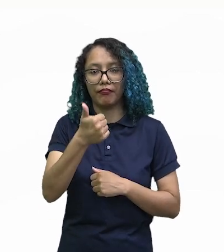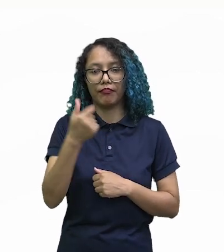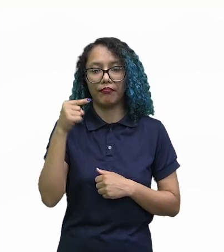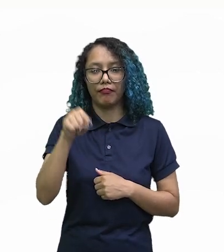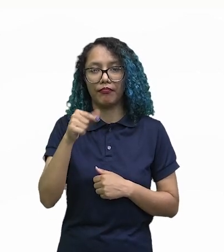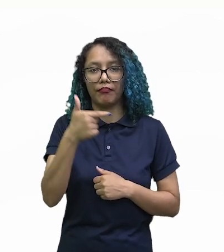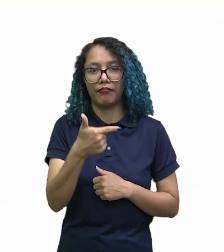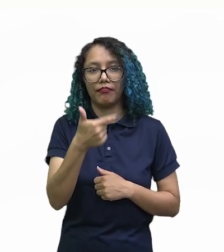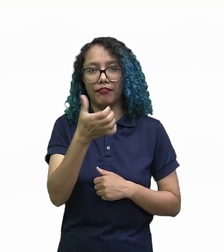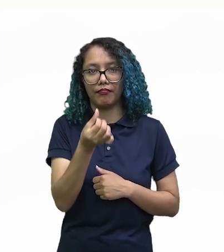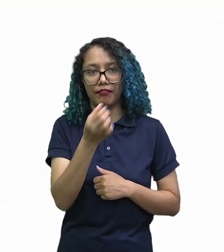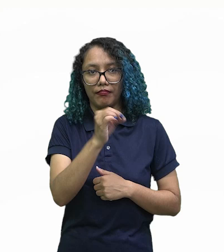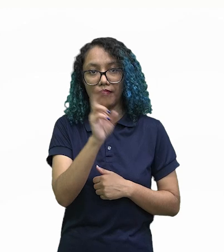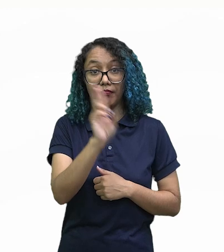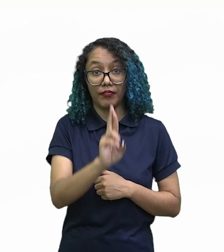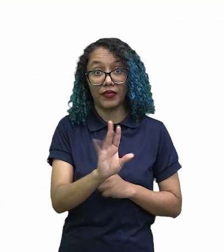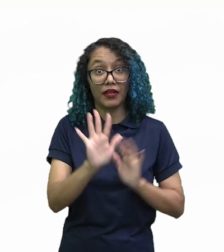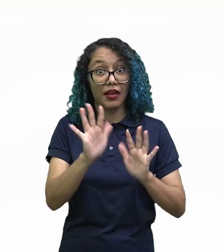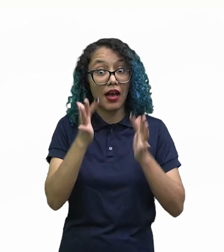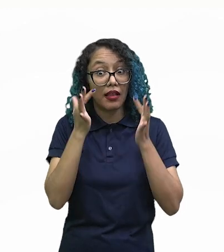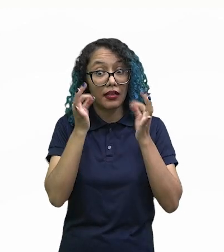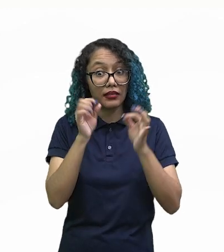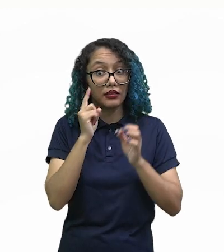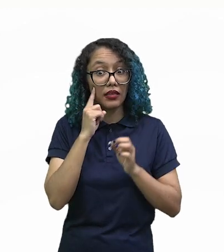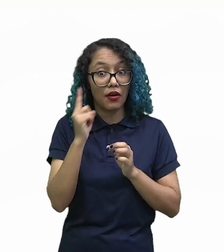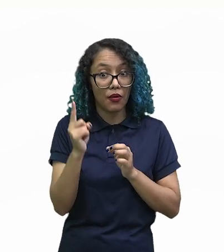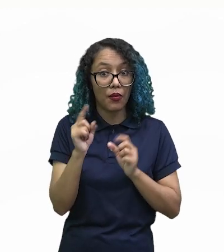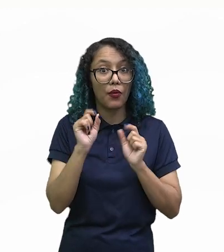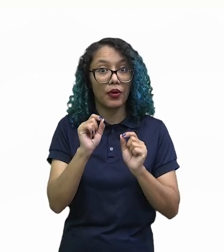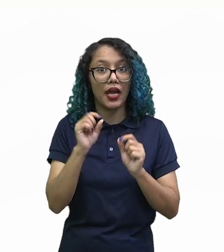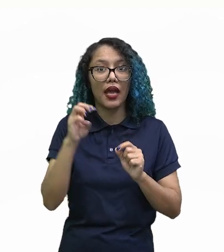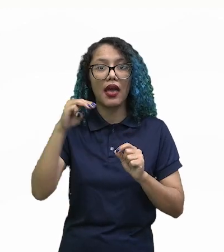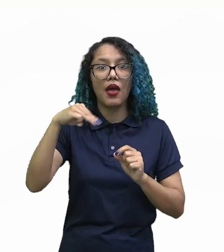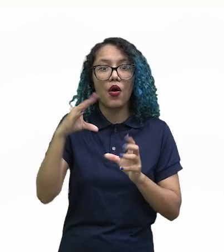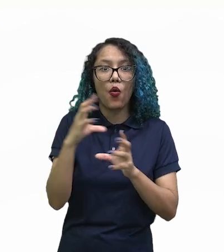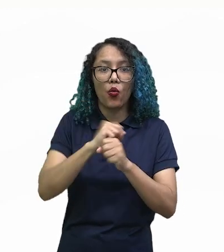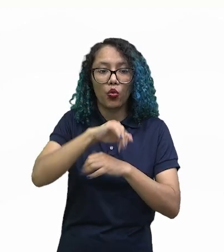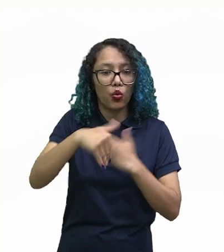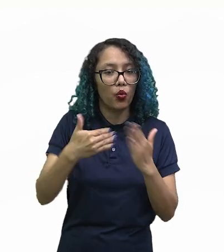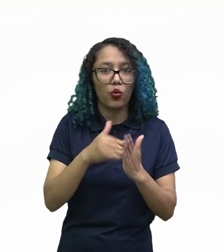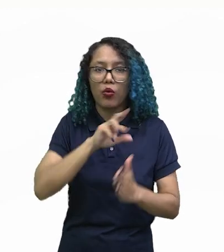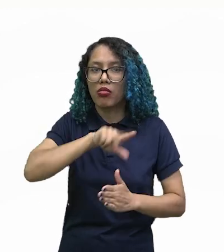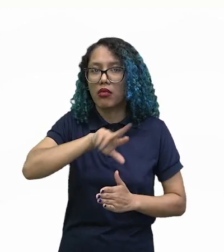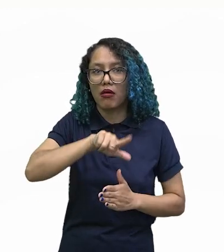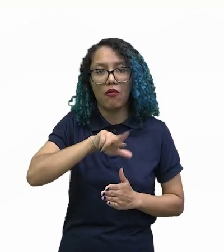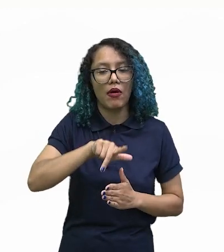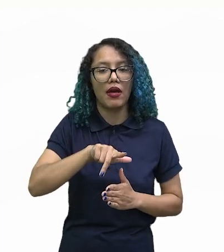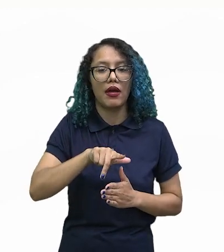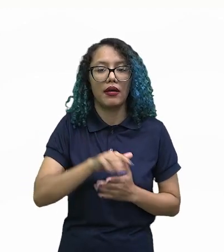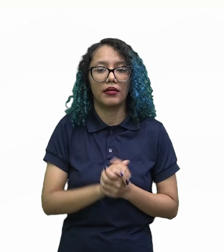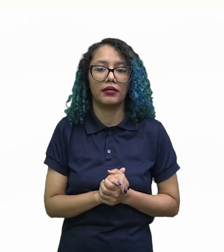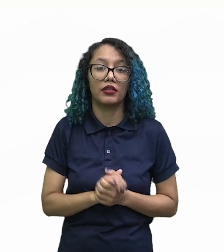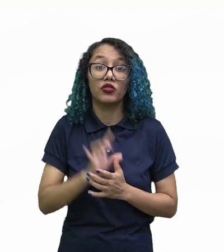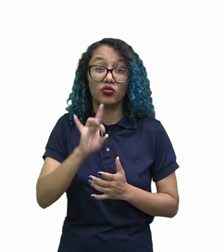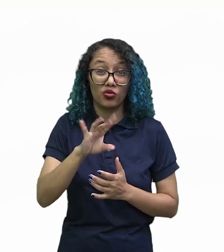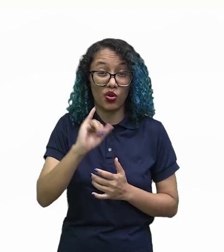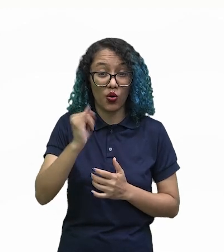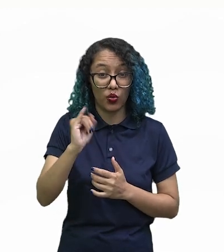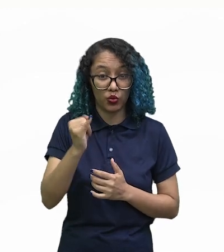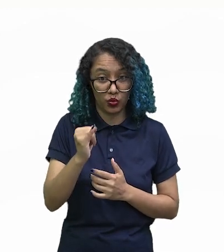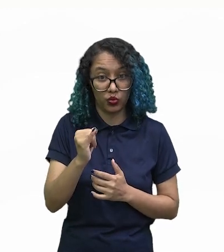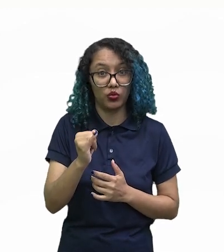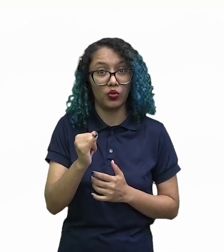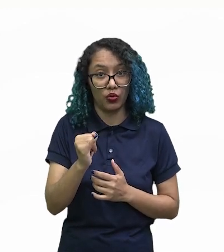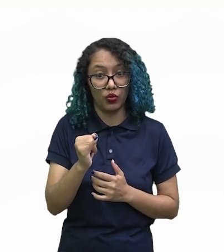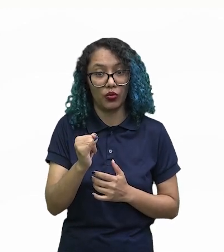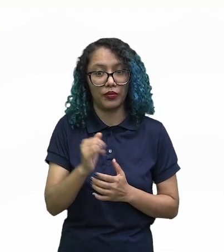R$1.260. Preste atenção que isso daí não é um montante. Não é o que você vai devolver aí para a operadora do cartão ao final desses 6 meses,